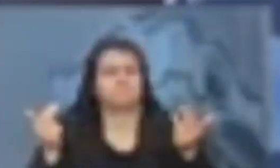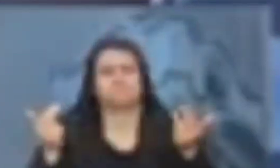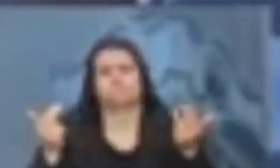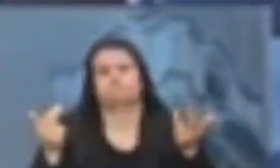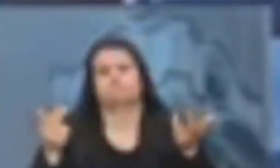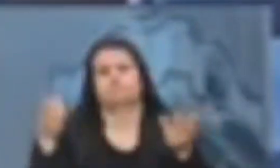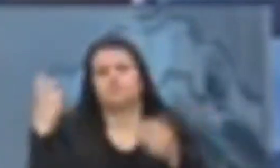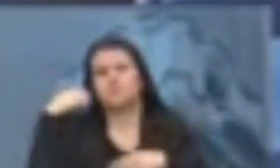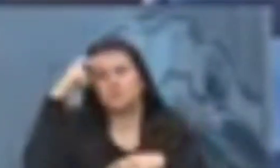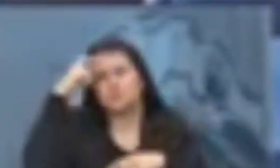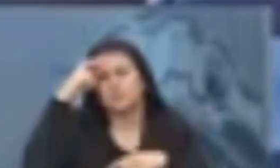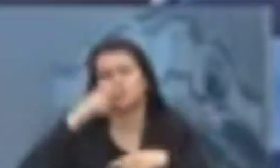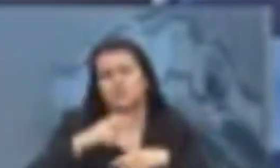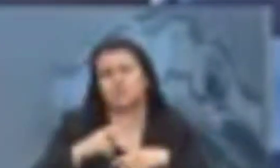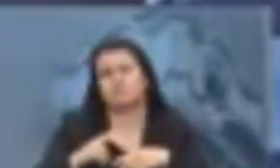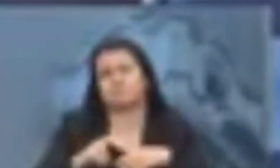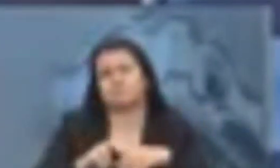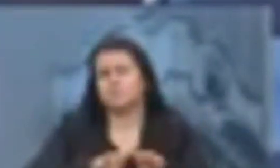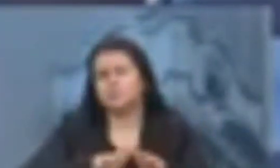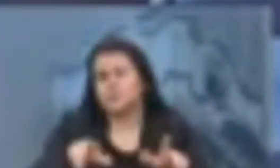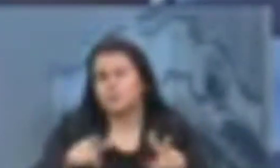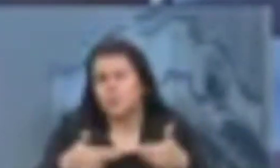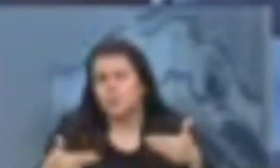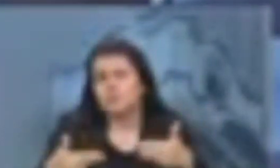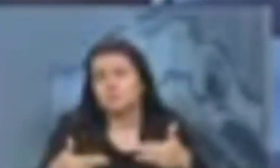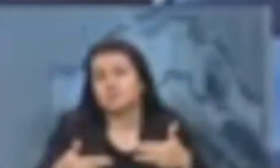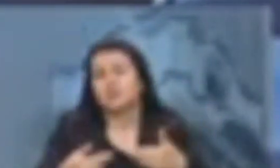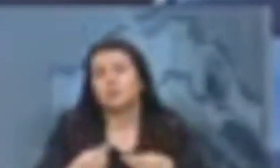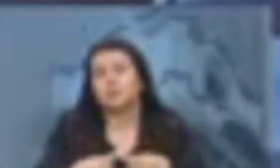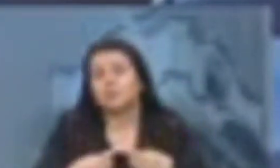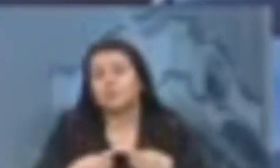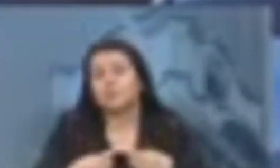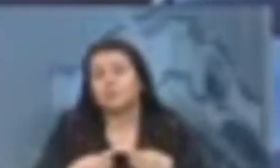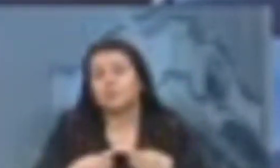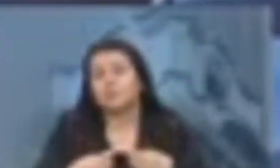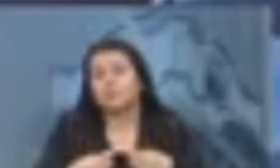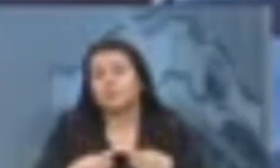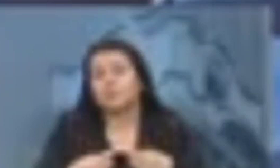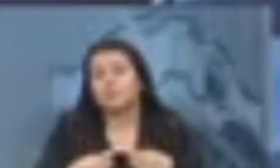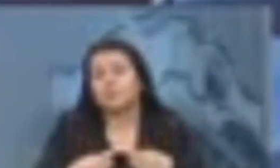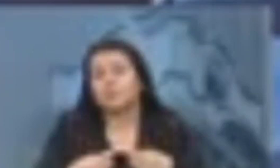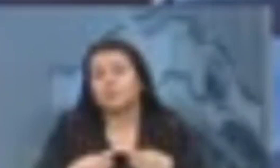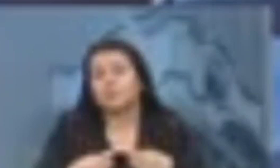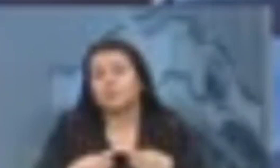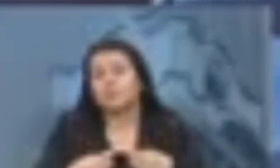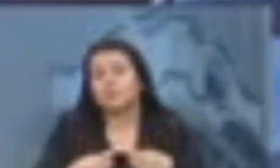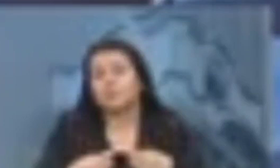culturais, tudo isso demanda. E essa